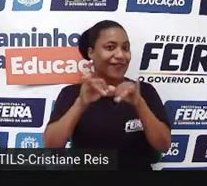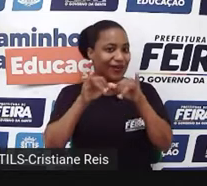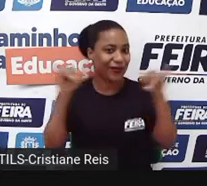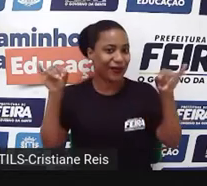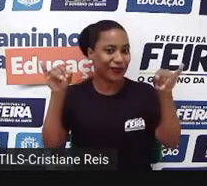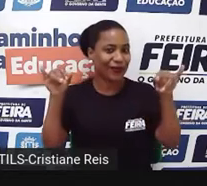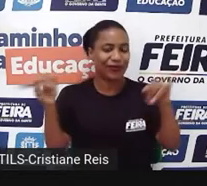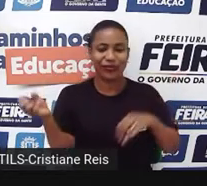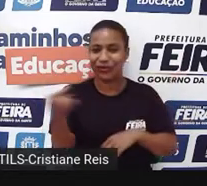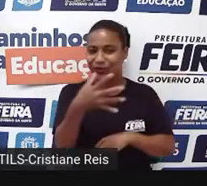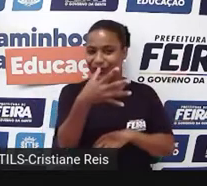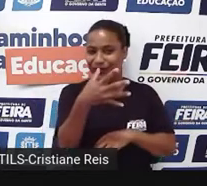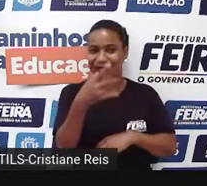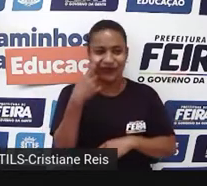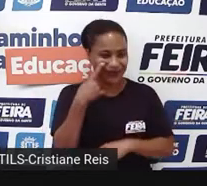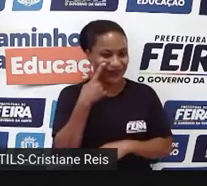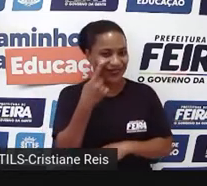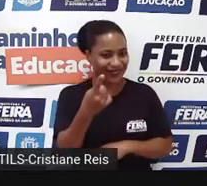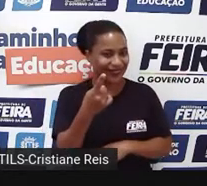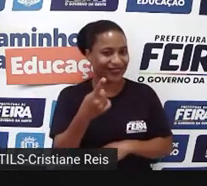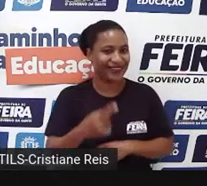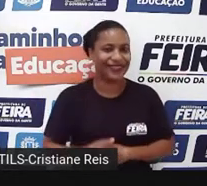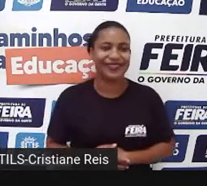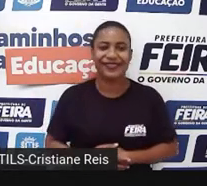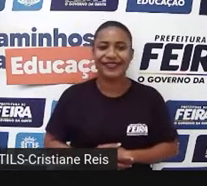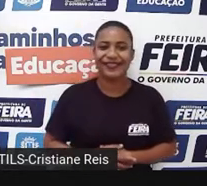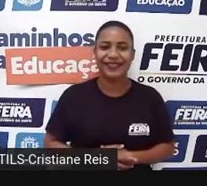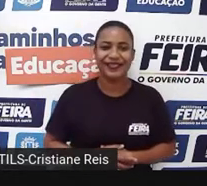ok? Let's go, students! Vamos lá?